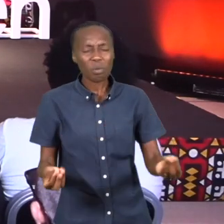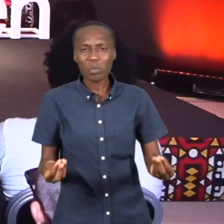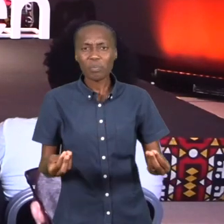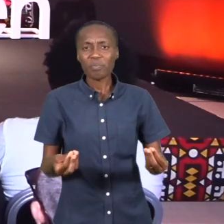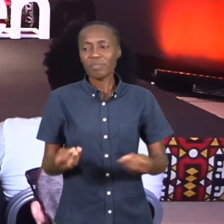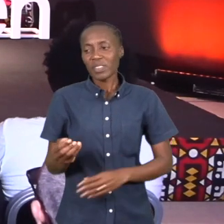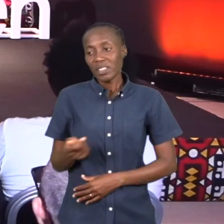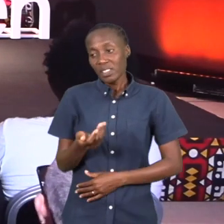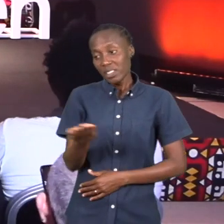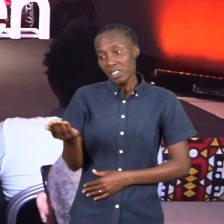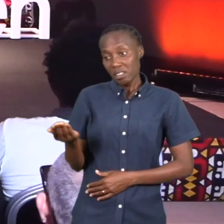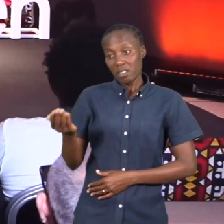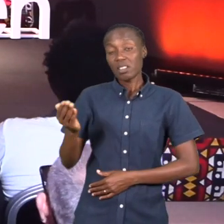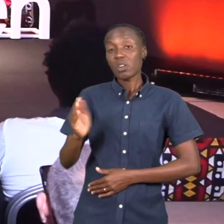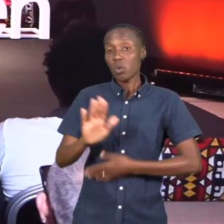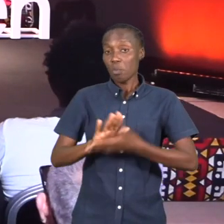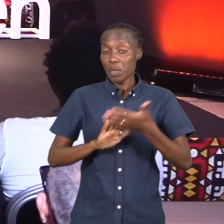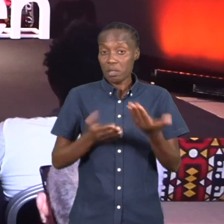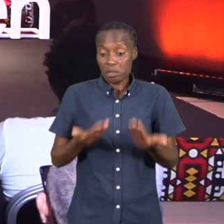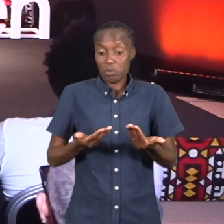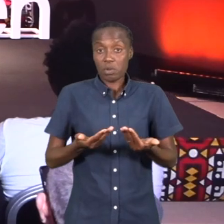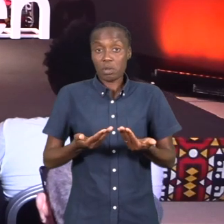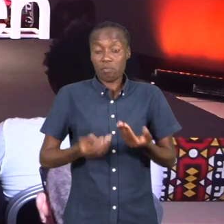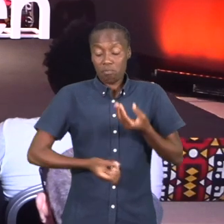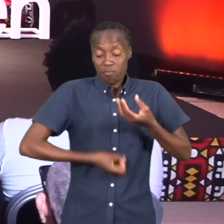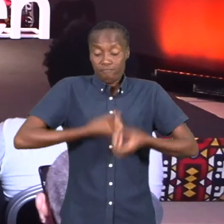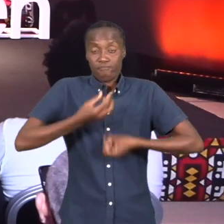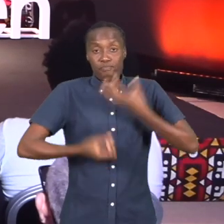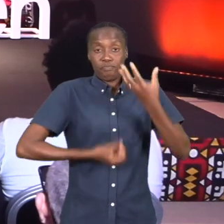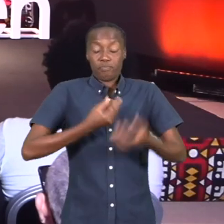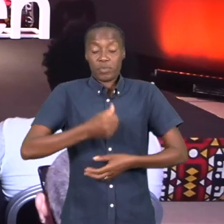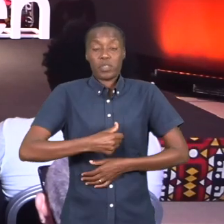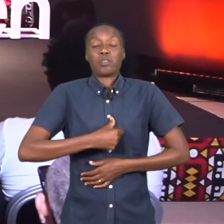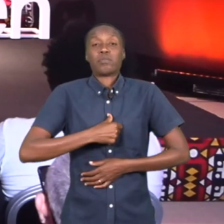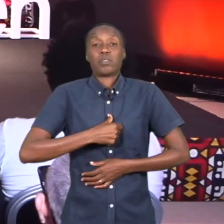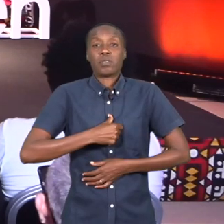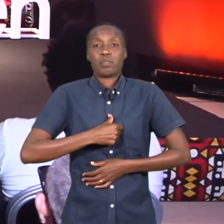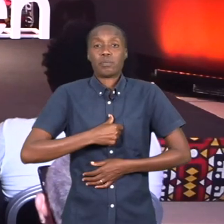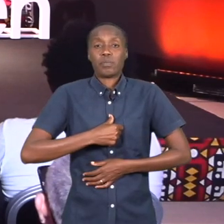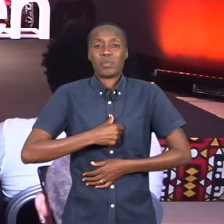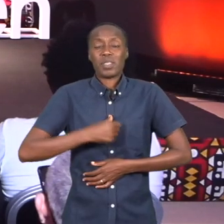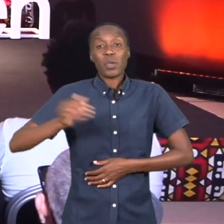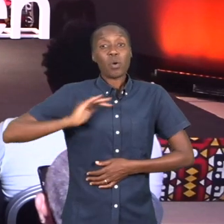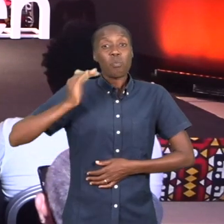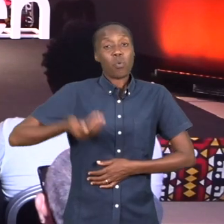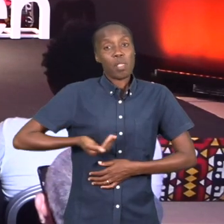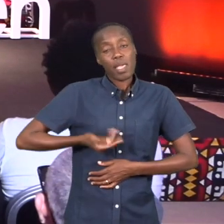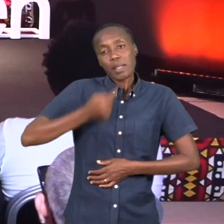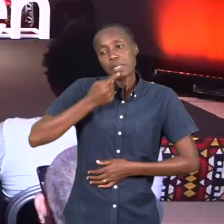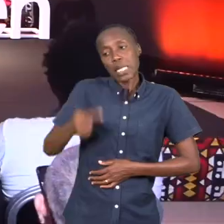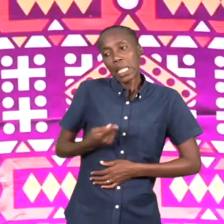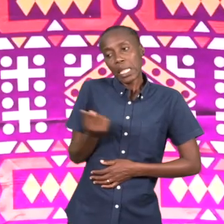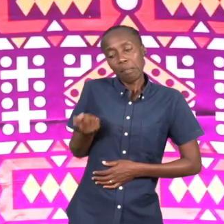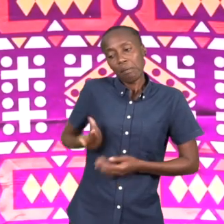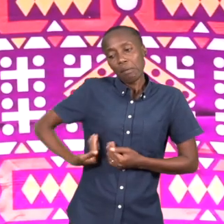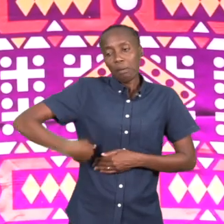E antes que comecem a dar pontos ao meu discurso, permitam-me esclarecer-vos que não venho propagar que nós, mulheres, queremos ver os